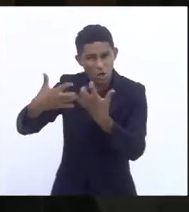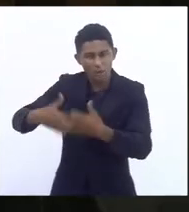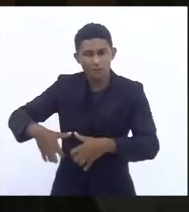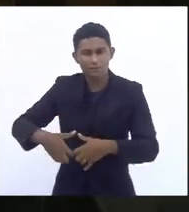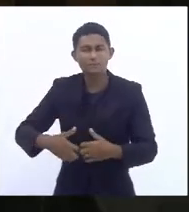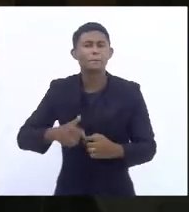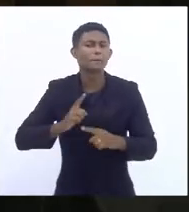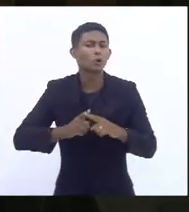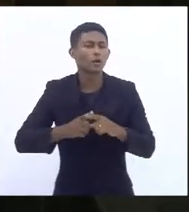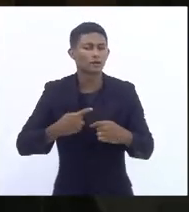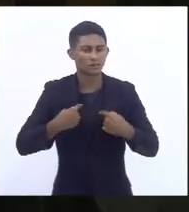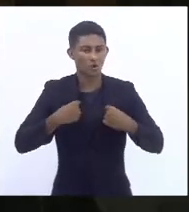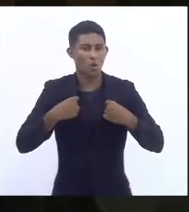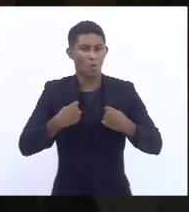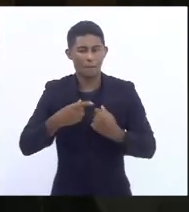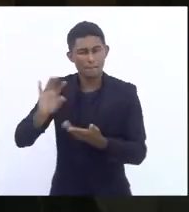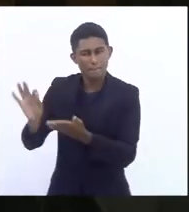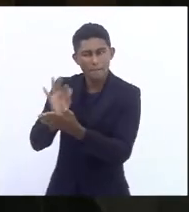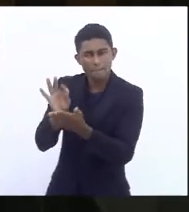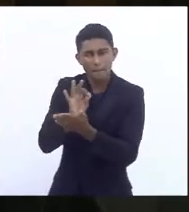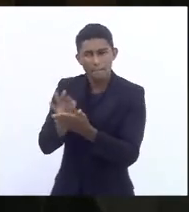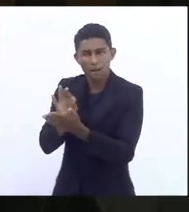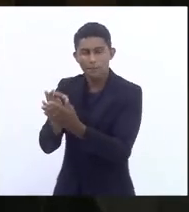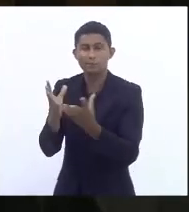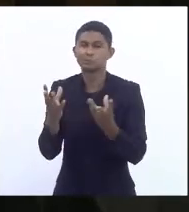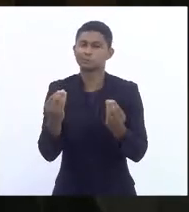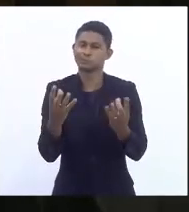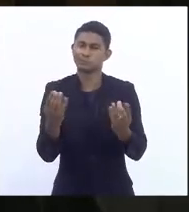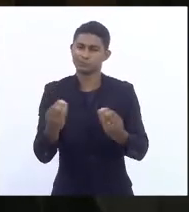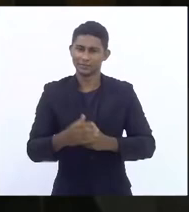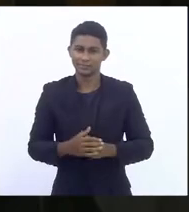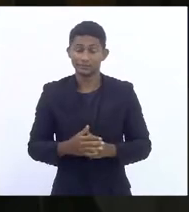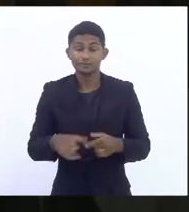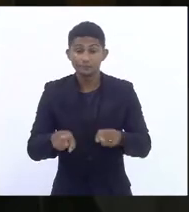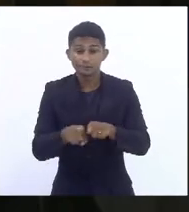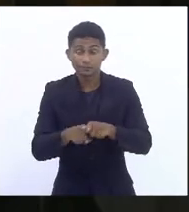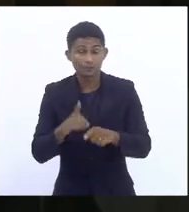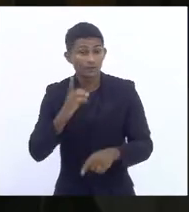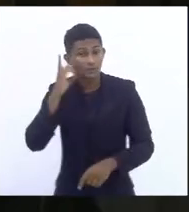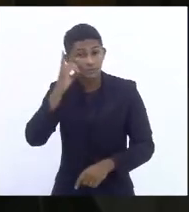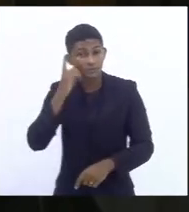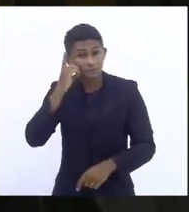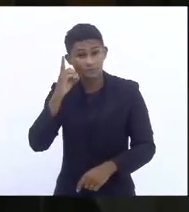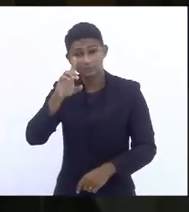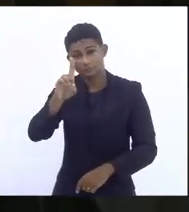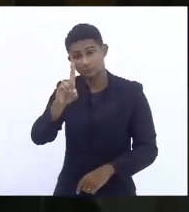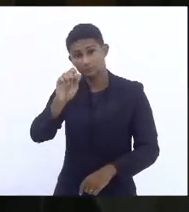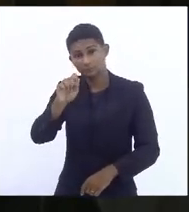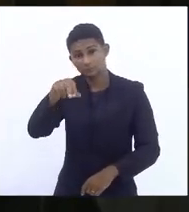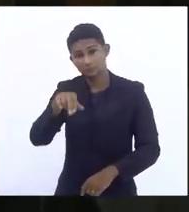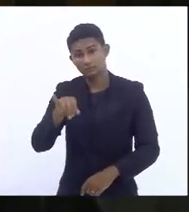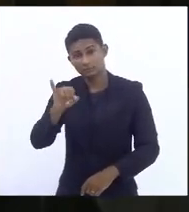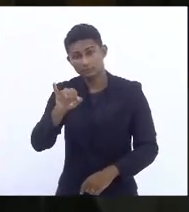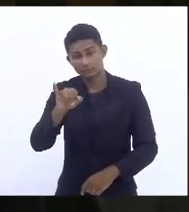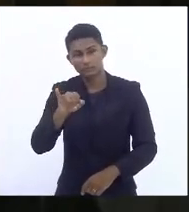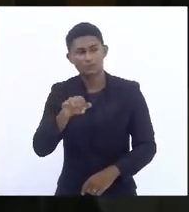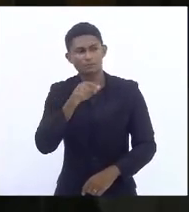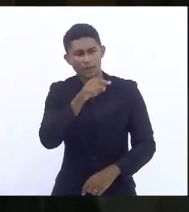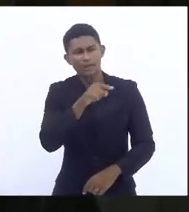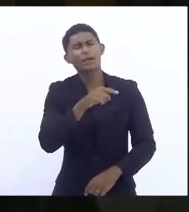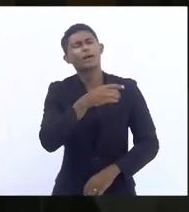Seguramente a deputada Dani Monteiro, que eventualmente vai a